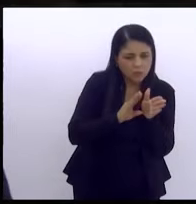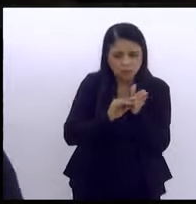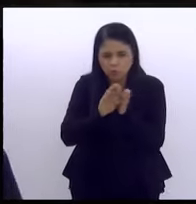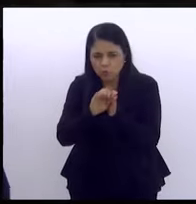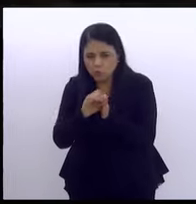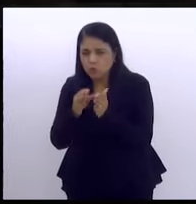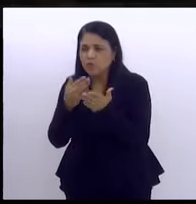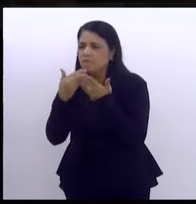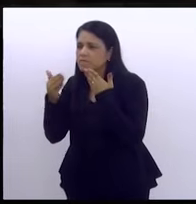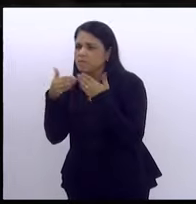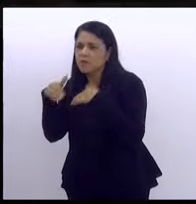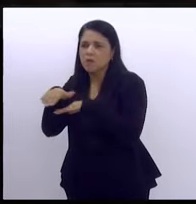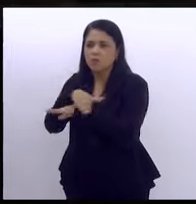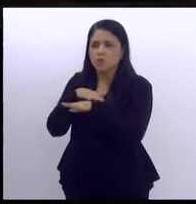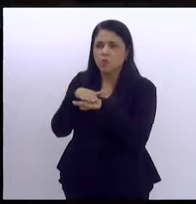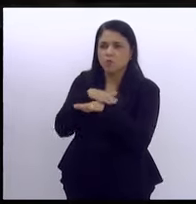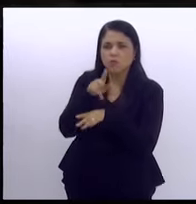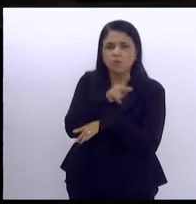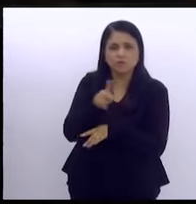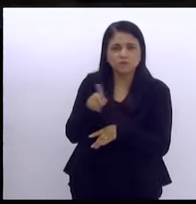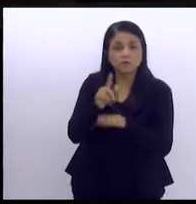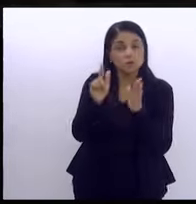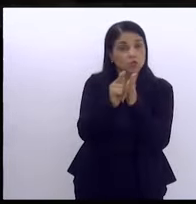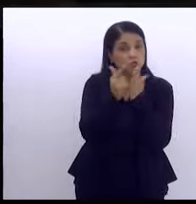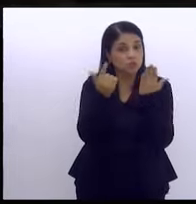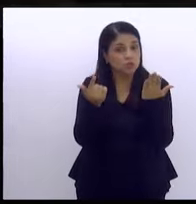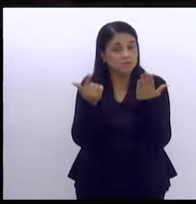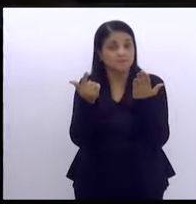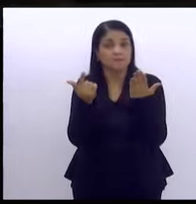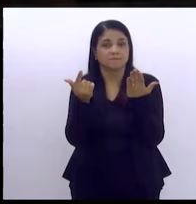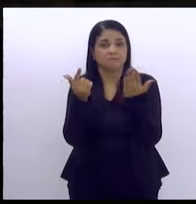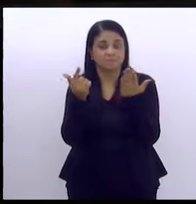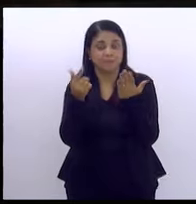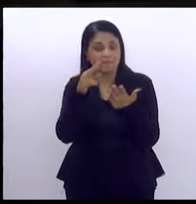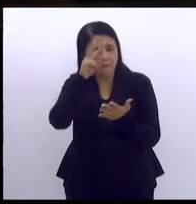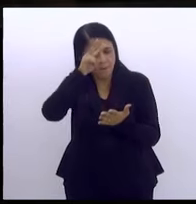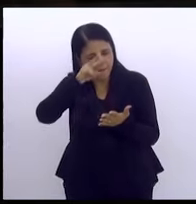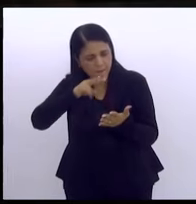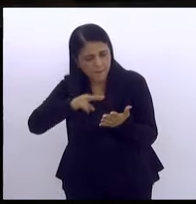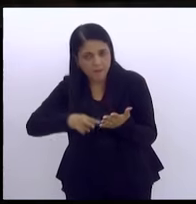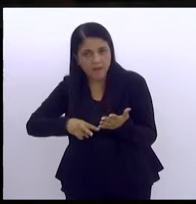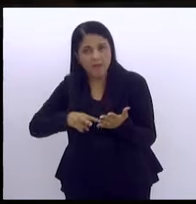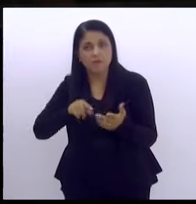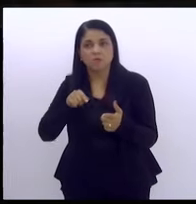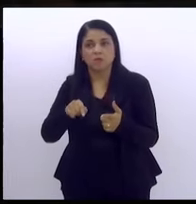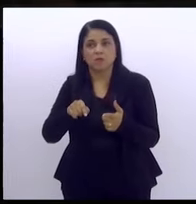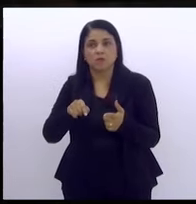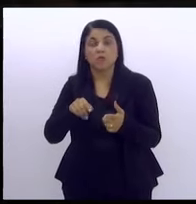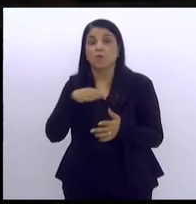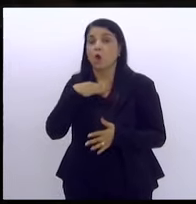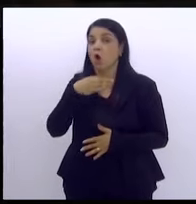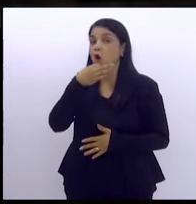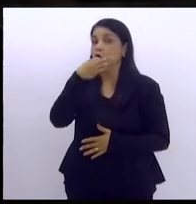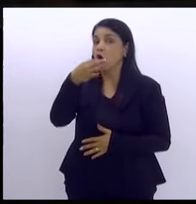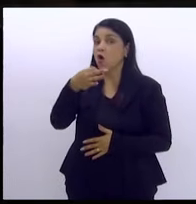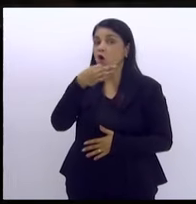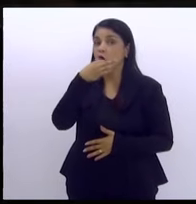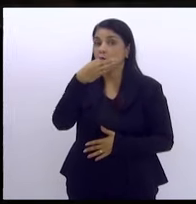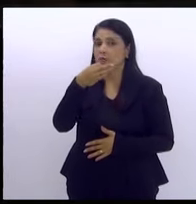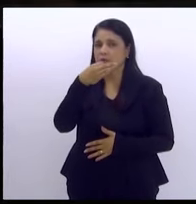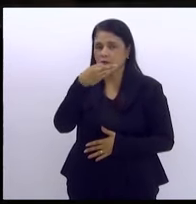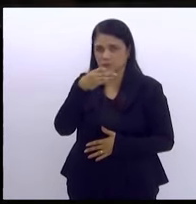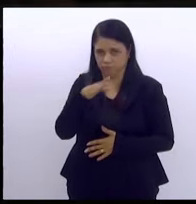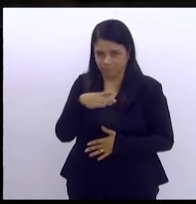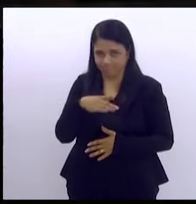com os professores, ver notícias de jornal, para formar uma opinião e não